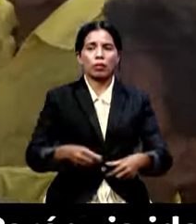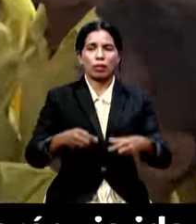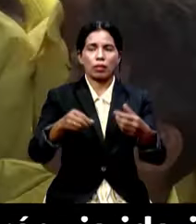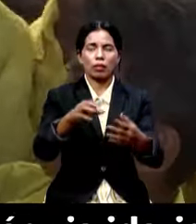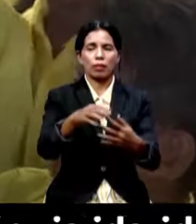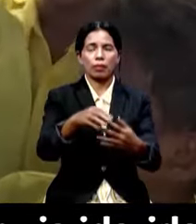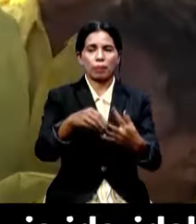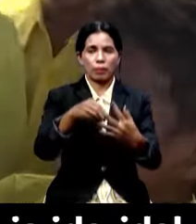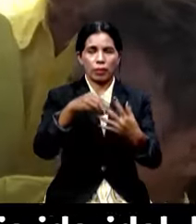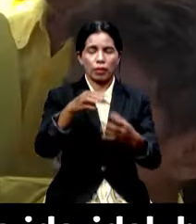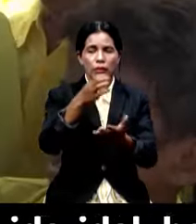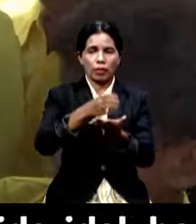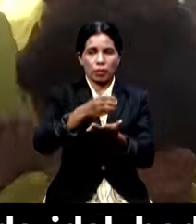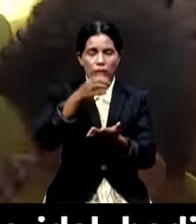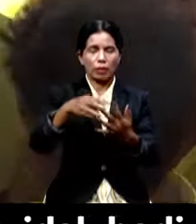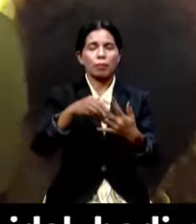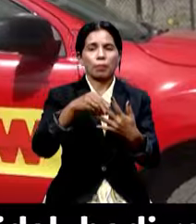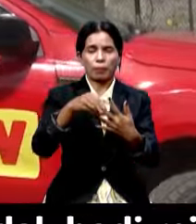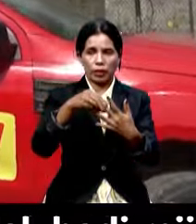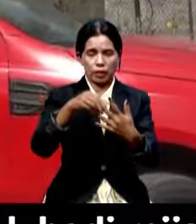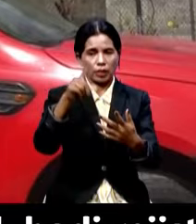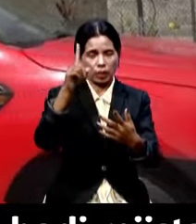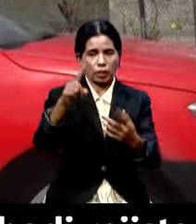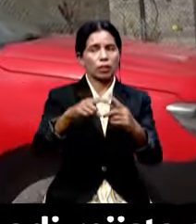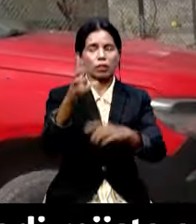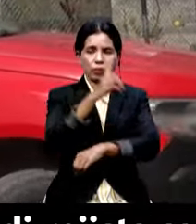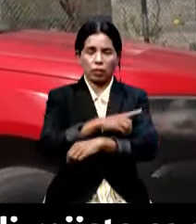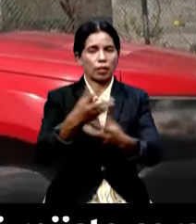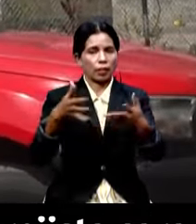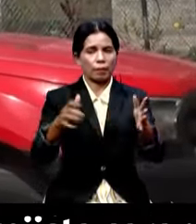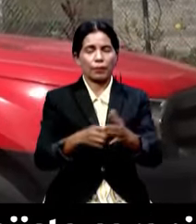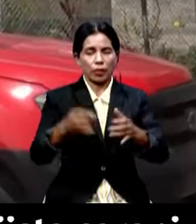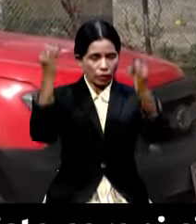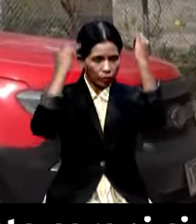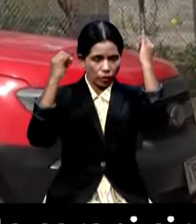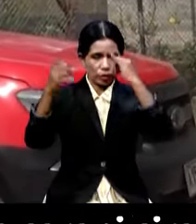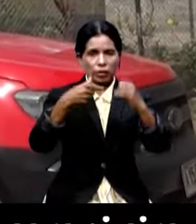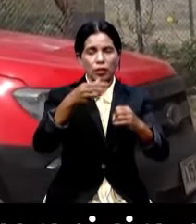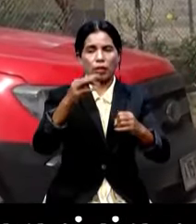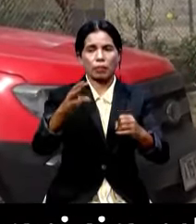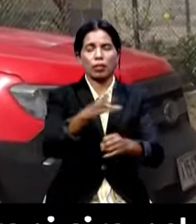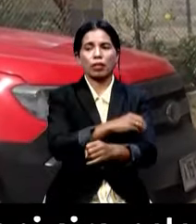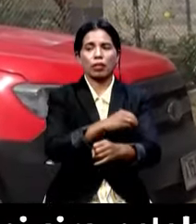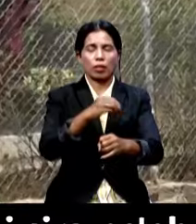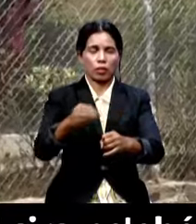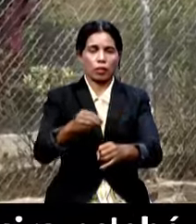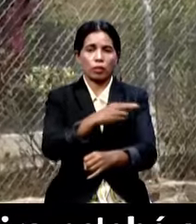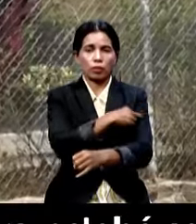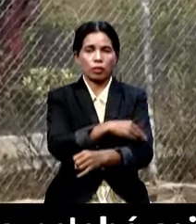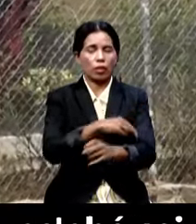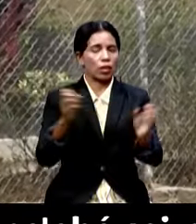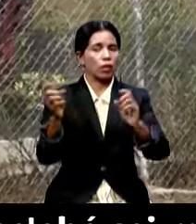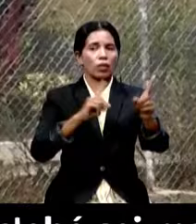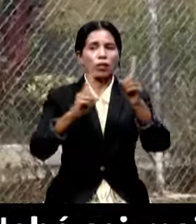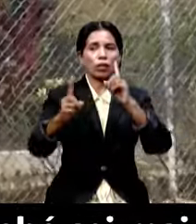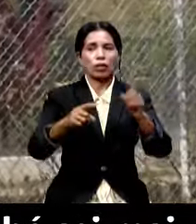kira, Juino na plastikira o hin malay. Ko informasyon ni GMN tenta confirma ho safe posto saudi refere la ko ifo